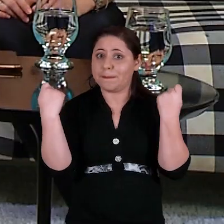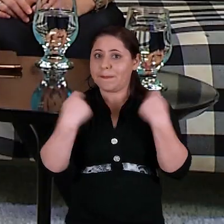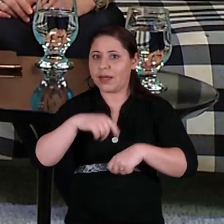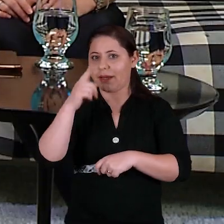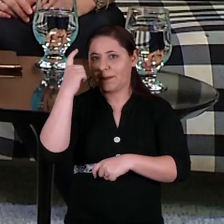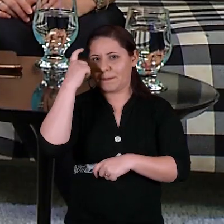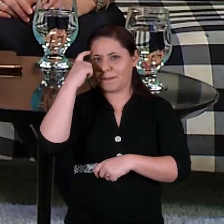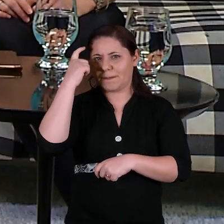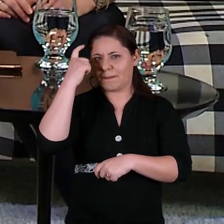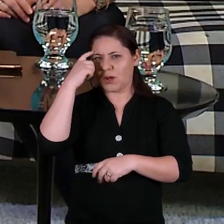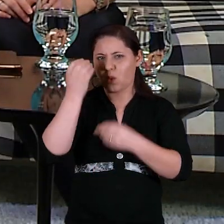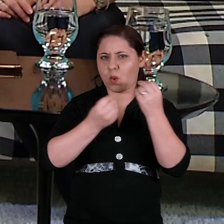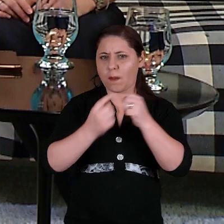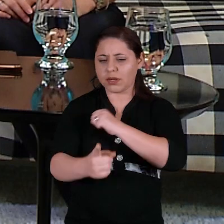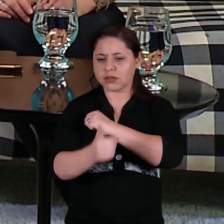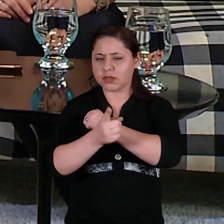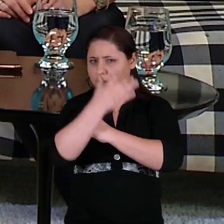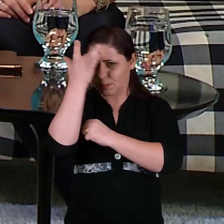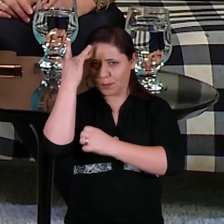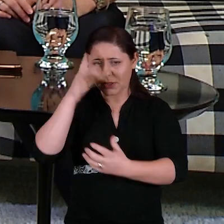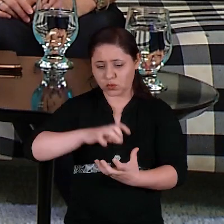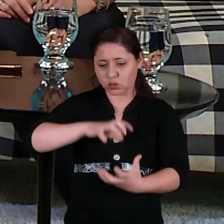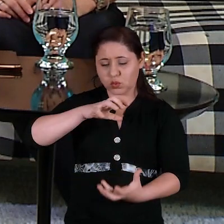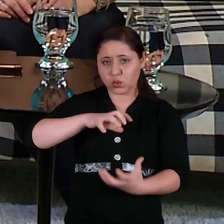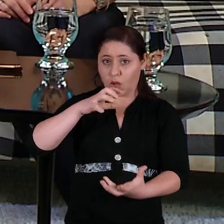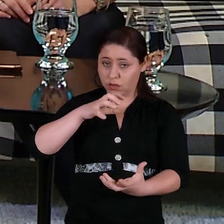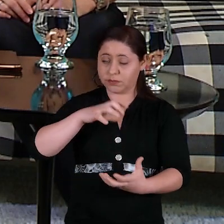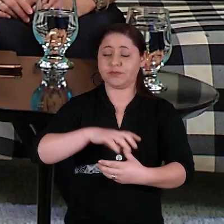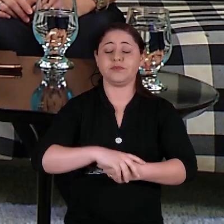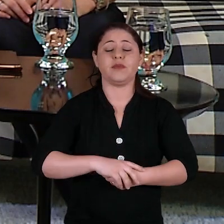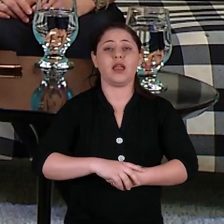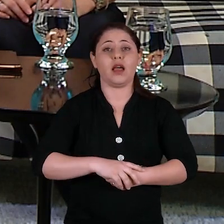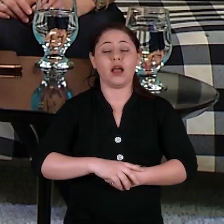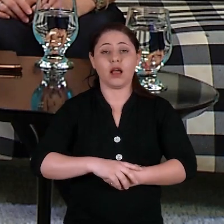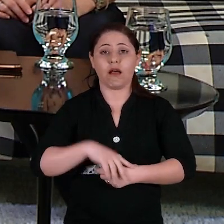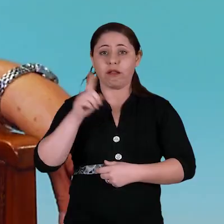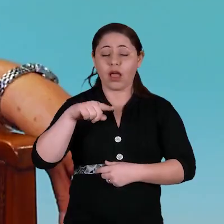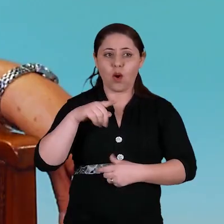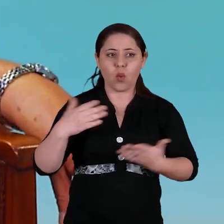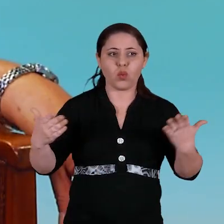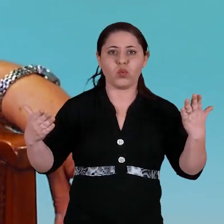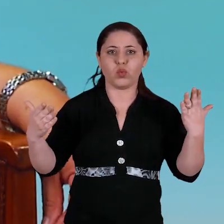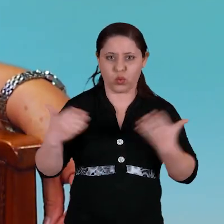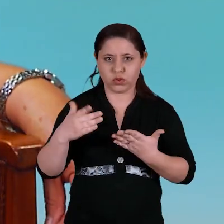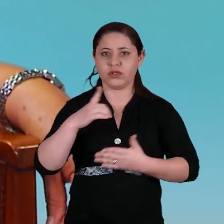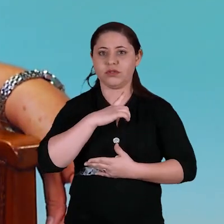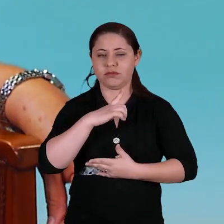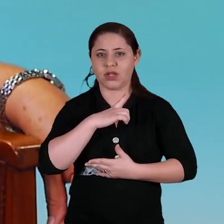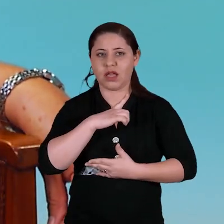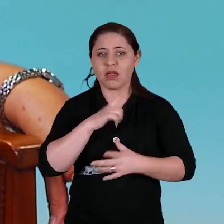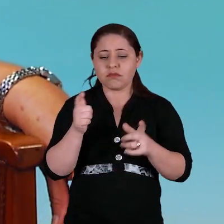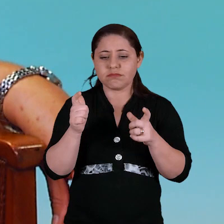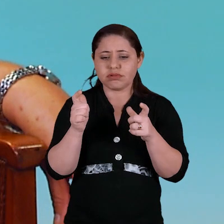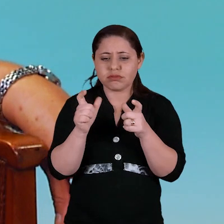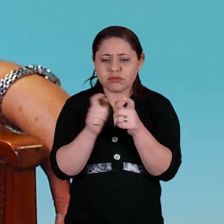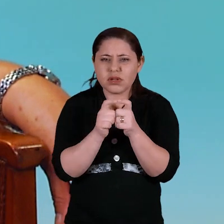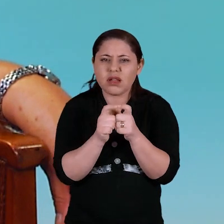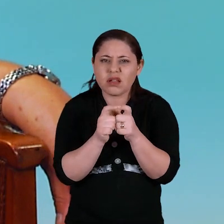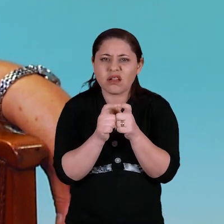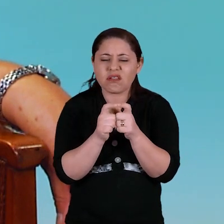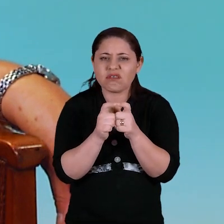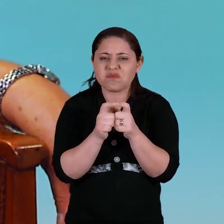pense nesse atendimento da pessoa idosa, é urgentíssimo, né? Então, o que está posto hoje é muito pouco, é